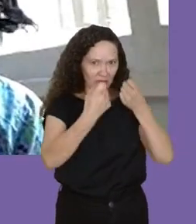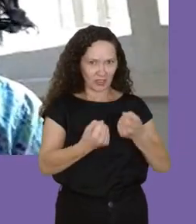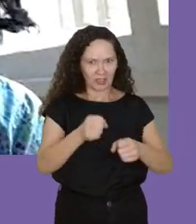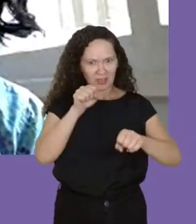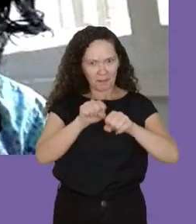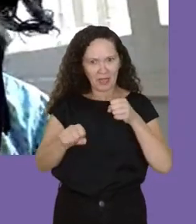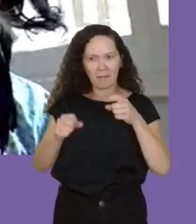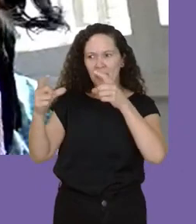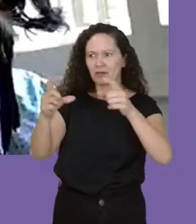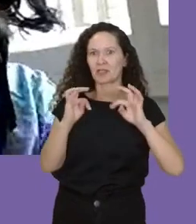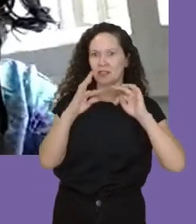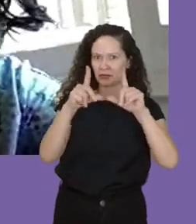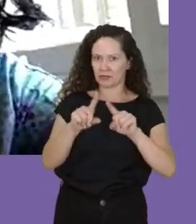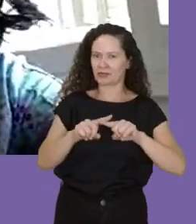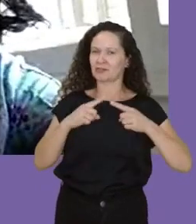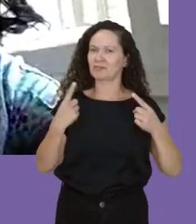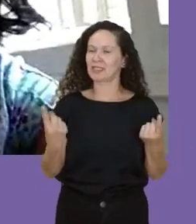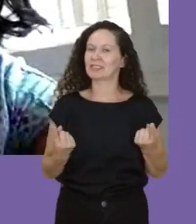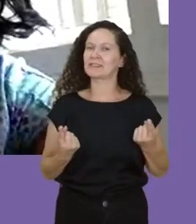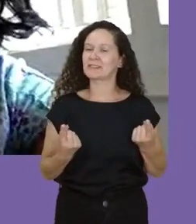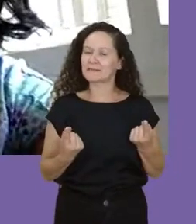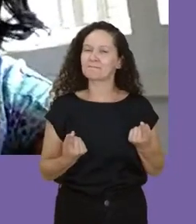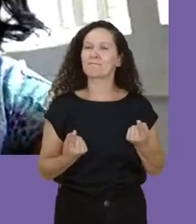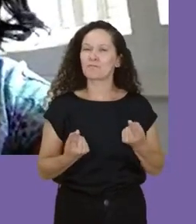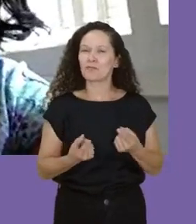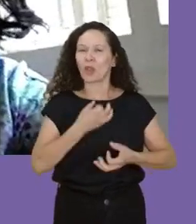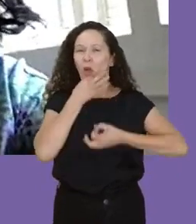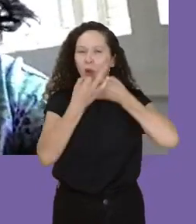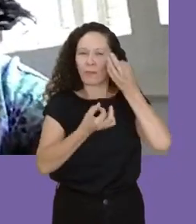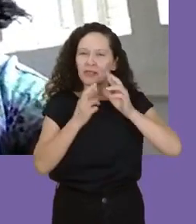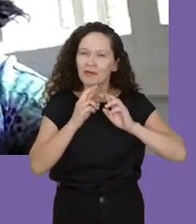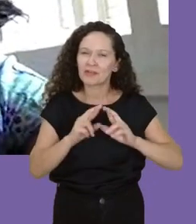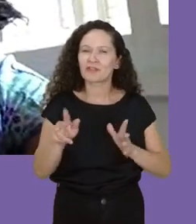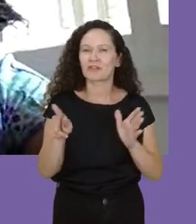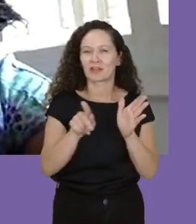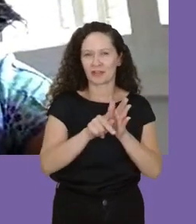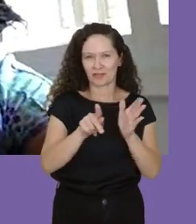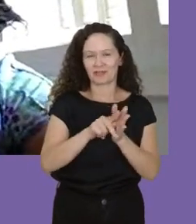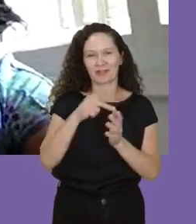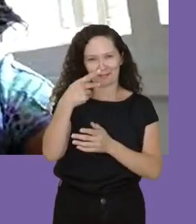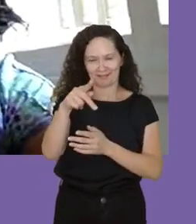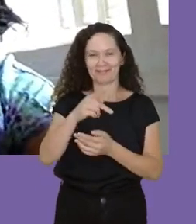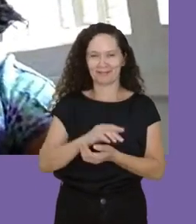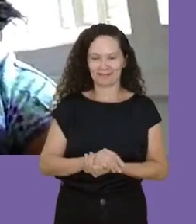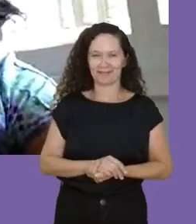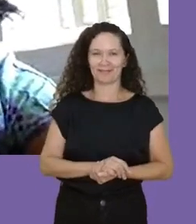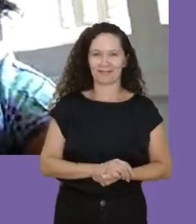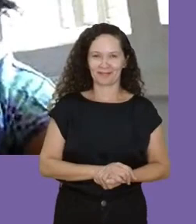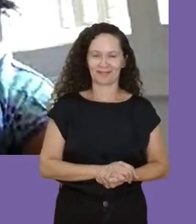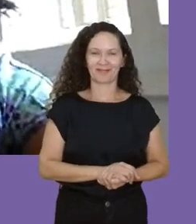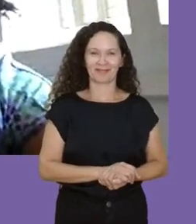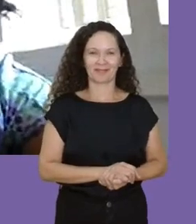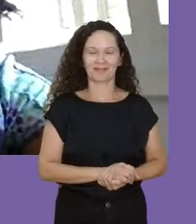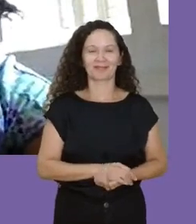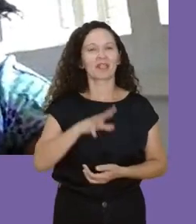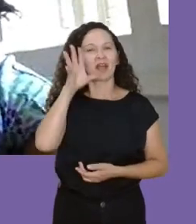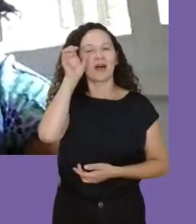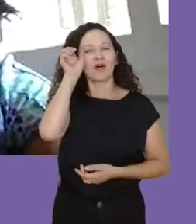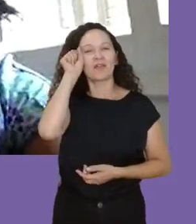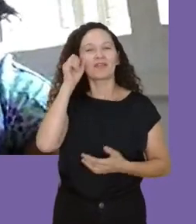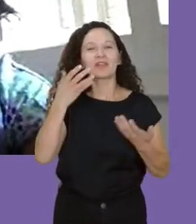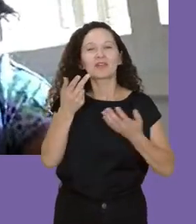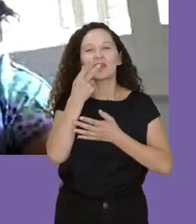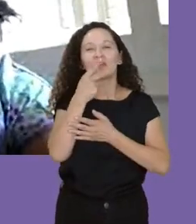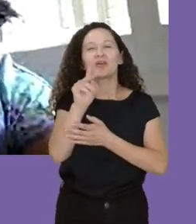vários lugares, né, mas está vendo isso de um outro ponto de vista, e, enfim, ouvir um pouco